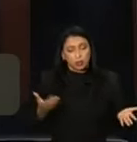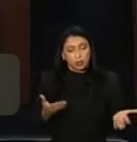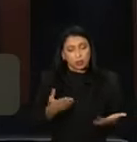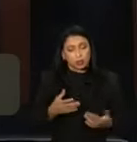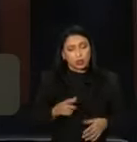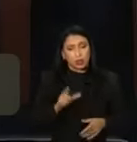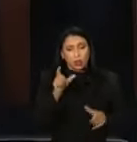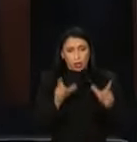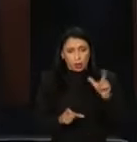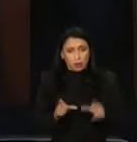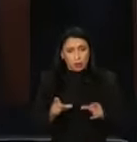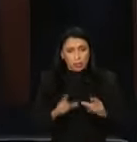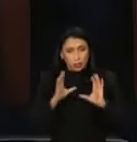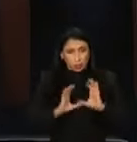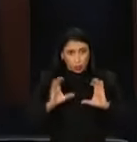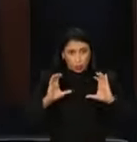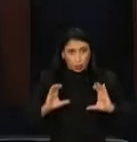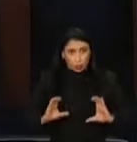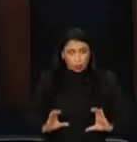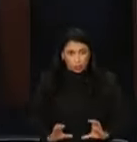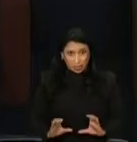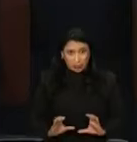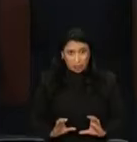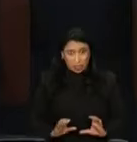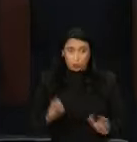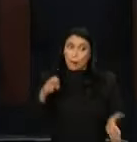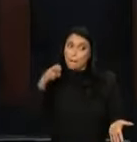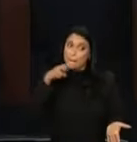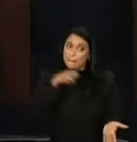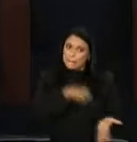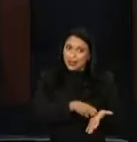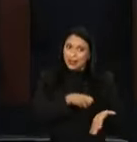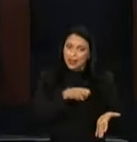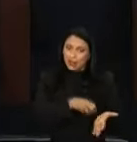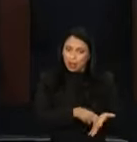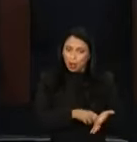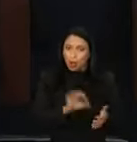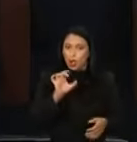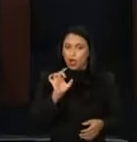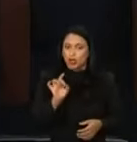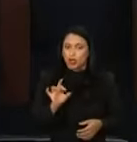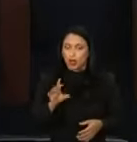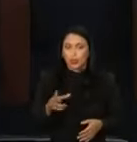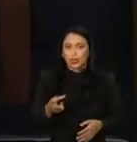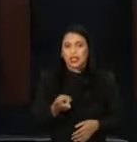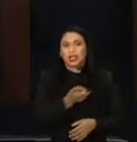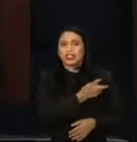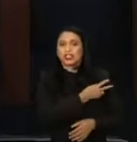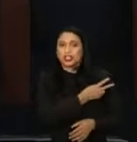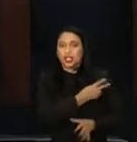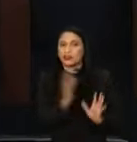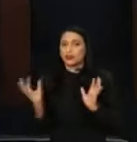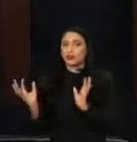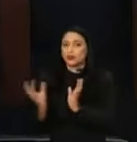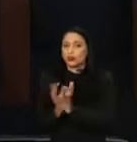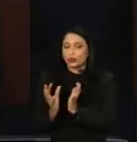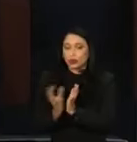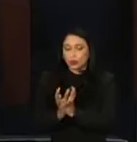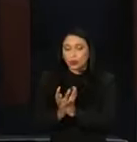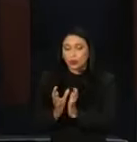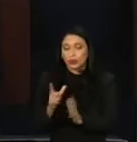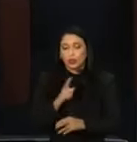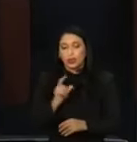alguém uma conduta penal, tão somente pelo fato de ser líder de um grupo,